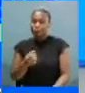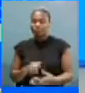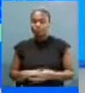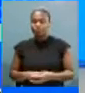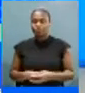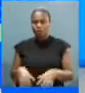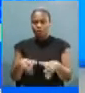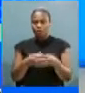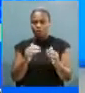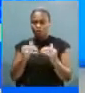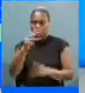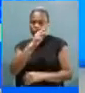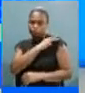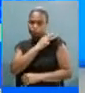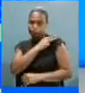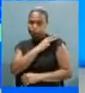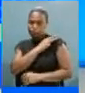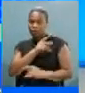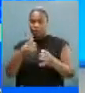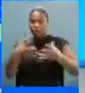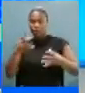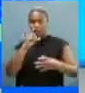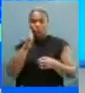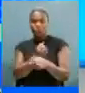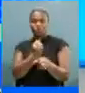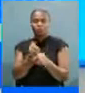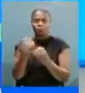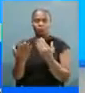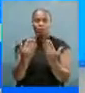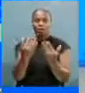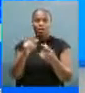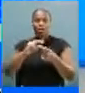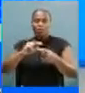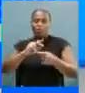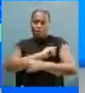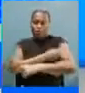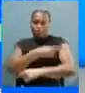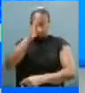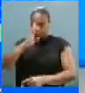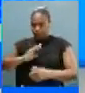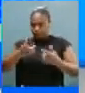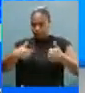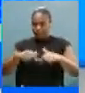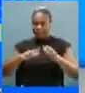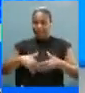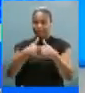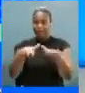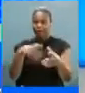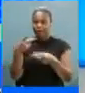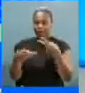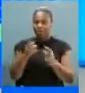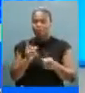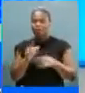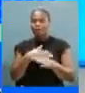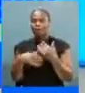Conselho Superior de Comandos, alargado aos diretores de serviços e equiparados das Forças Armadas, está reunido na cidade da Praia para analisar o